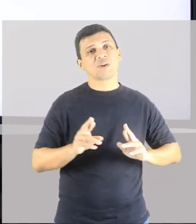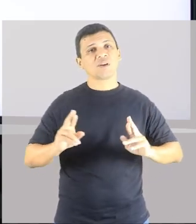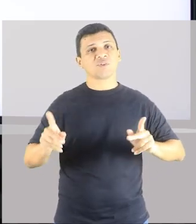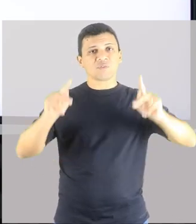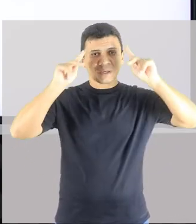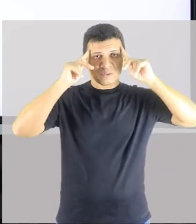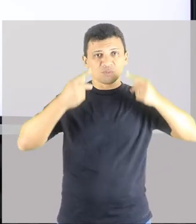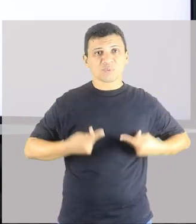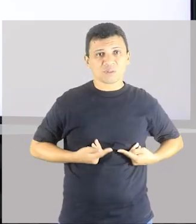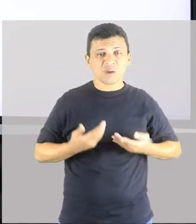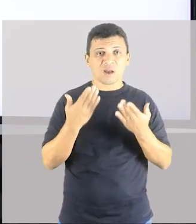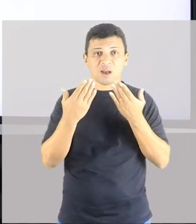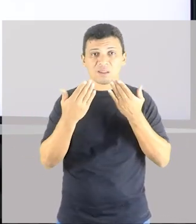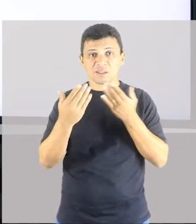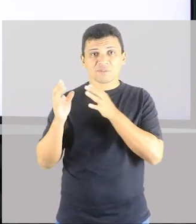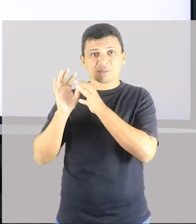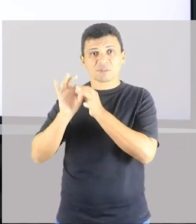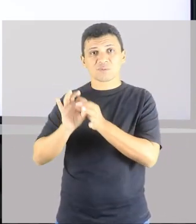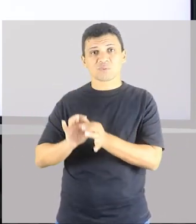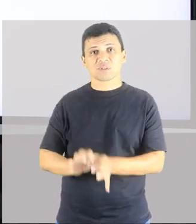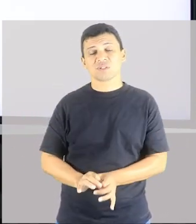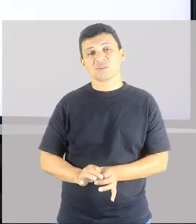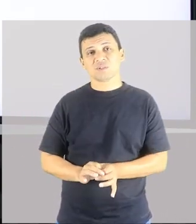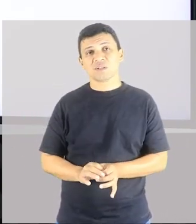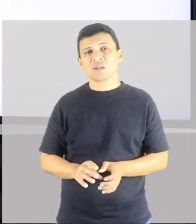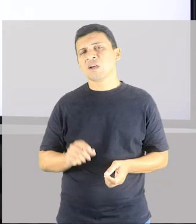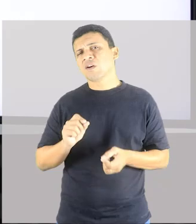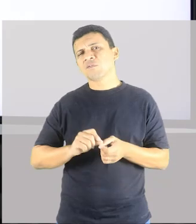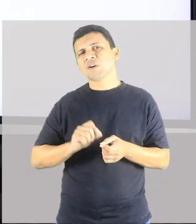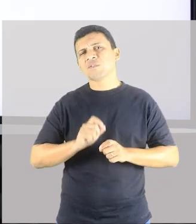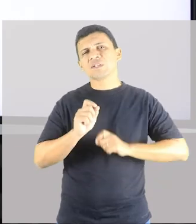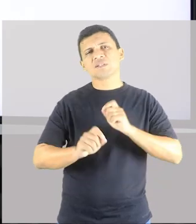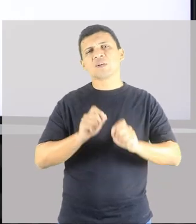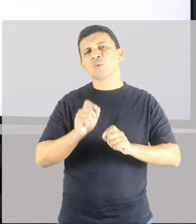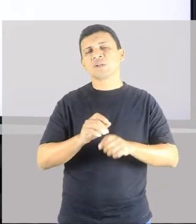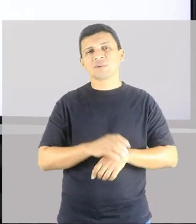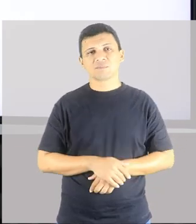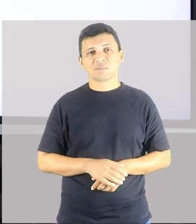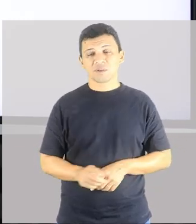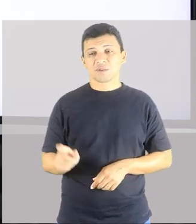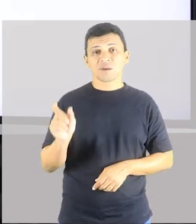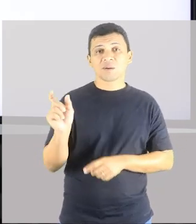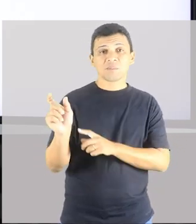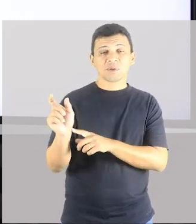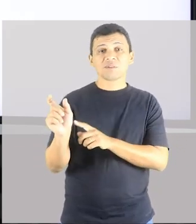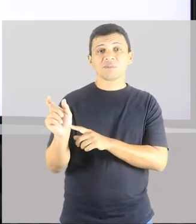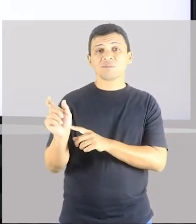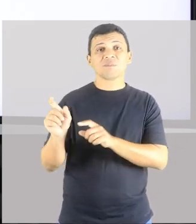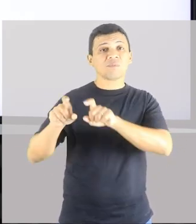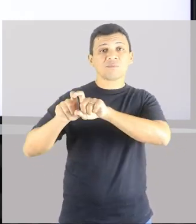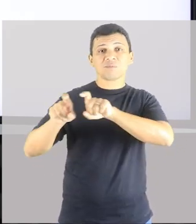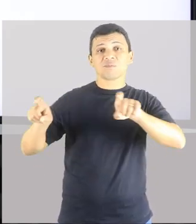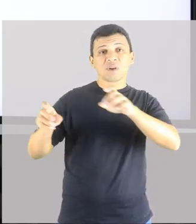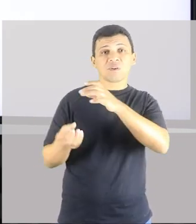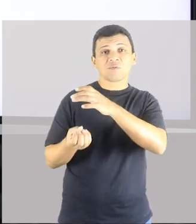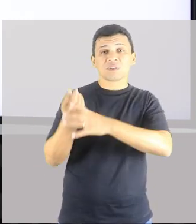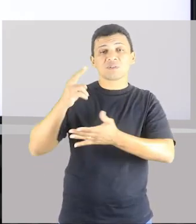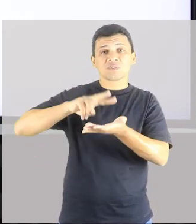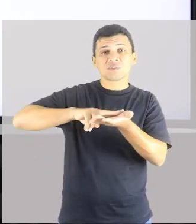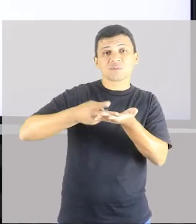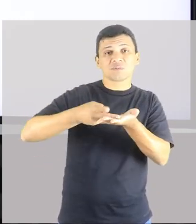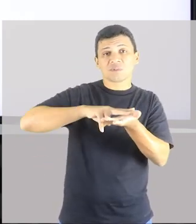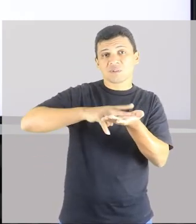analisar contextos. Então, às vezes, o que ele vai fazer? Ele vai pegar o termo e vai gerar a tradução com